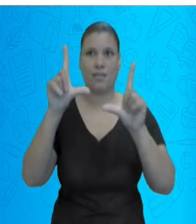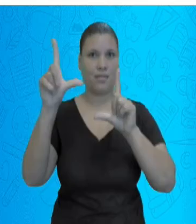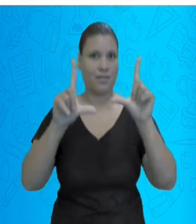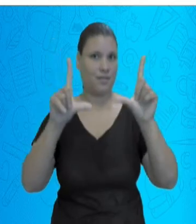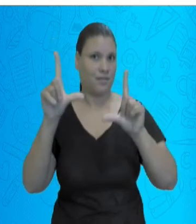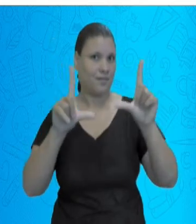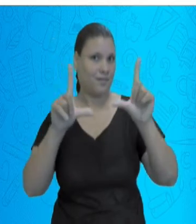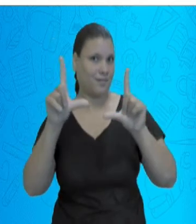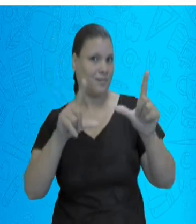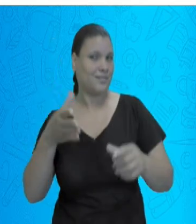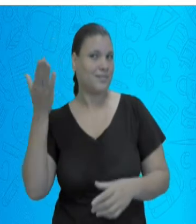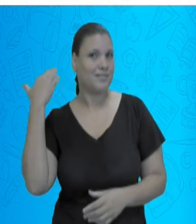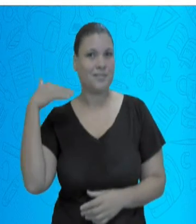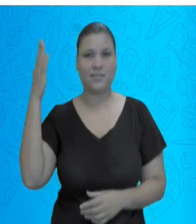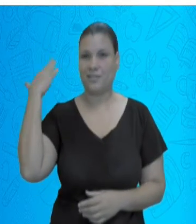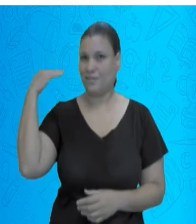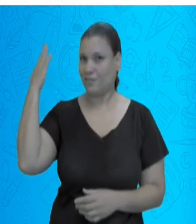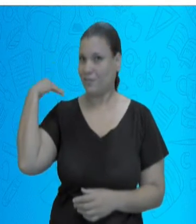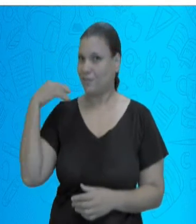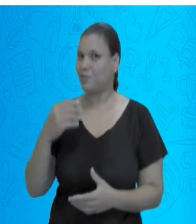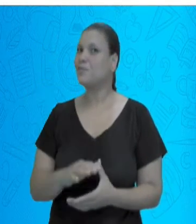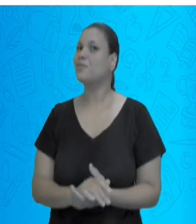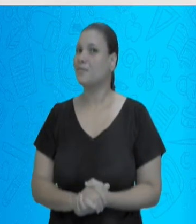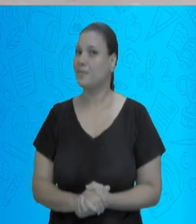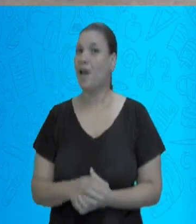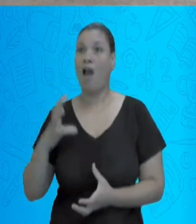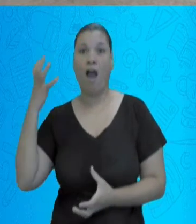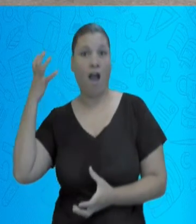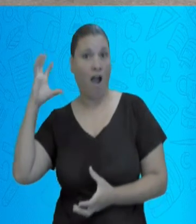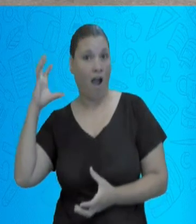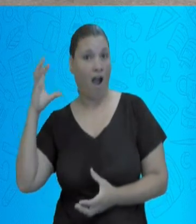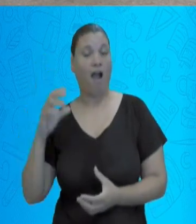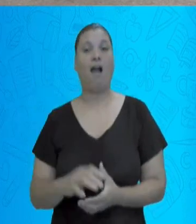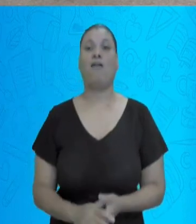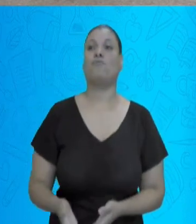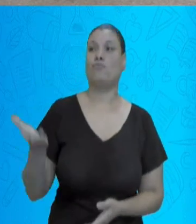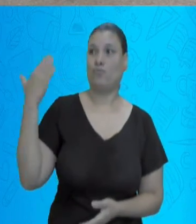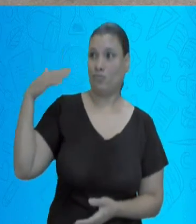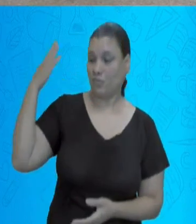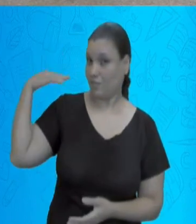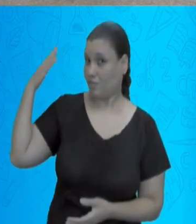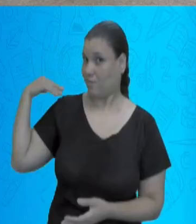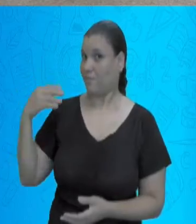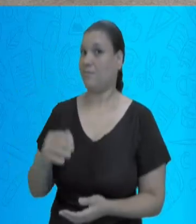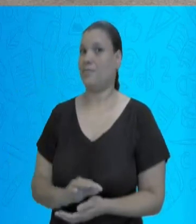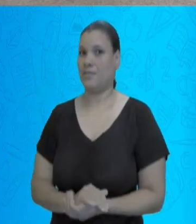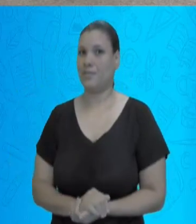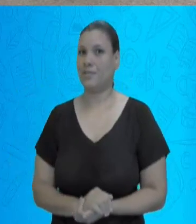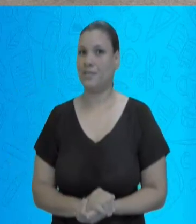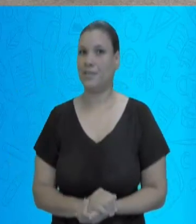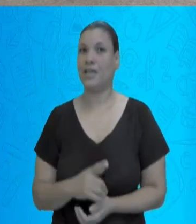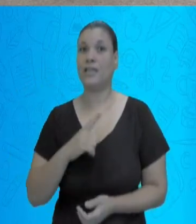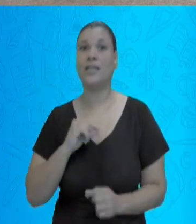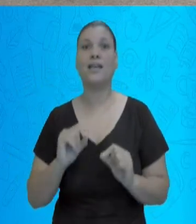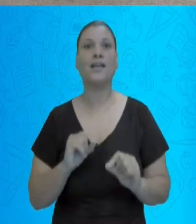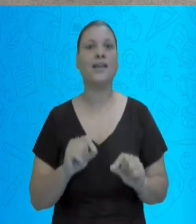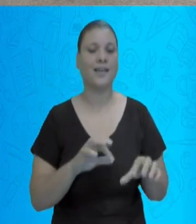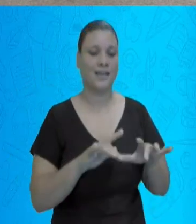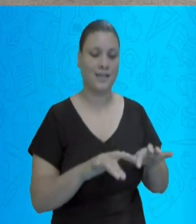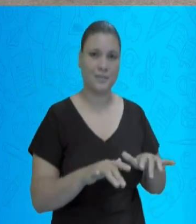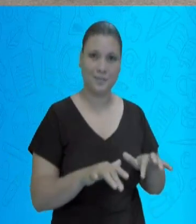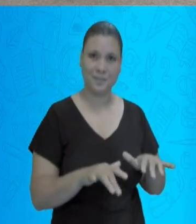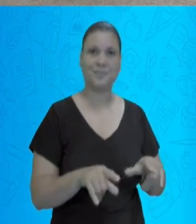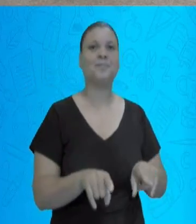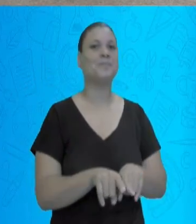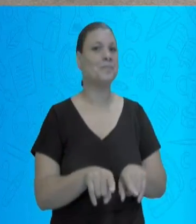que foram antigos, a gente já mudou, hoje são diferentes, antigamente eram outros. Máquinas de datilografar, como eu falei,